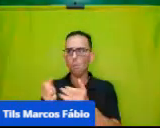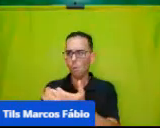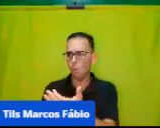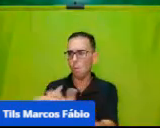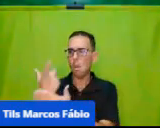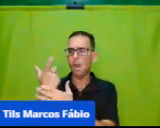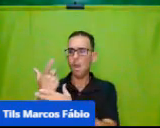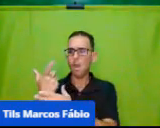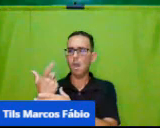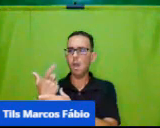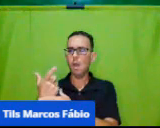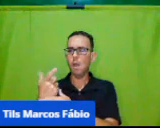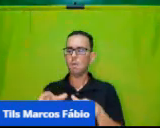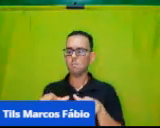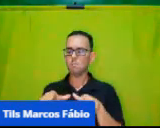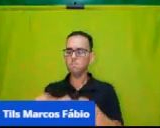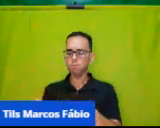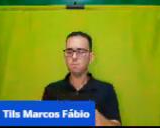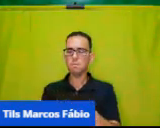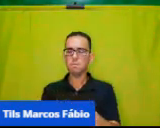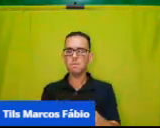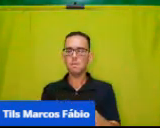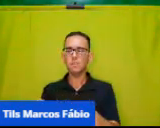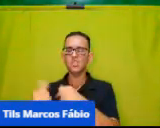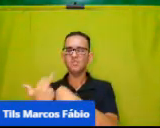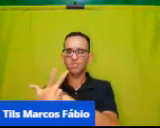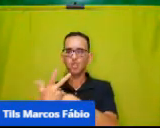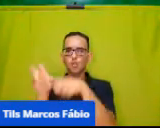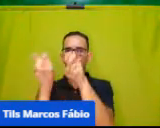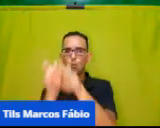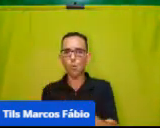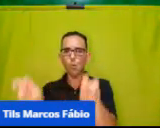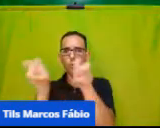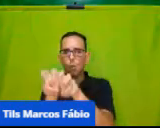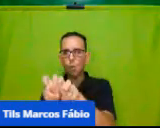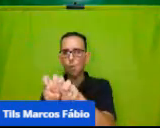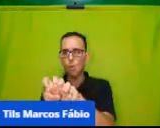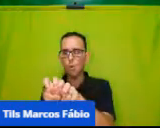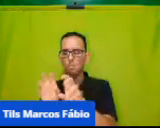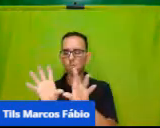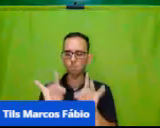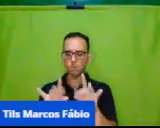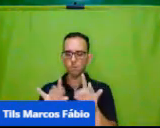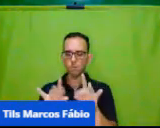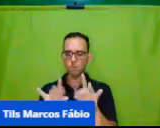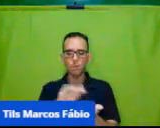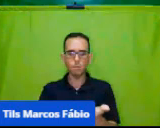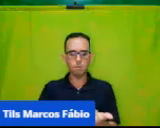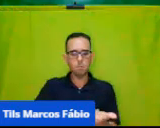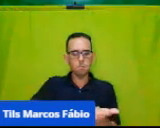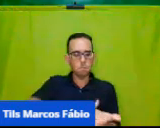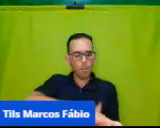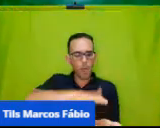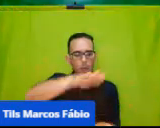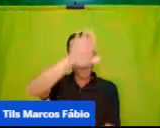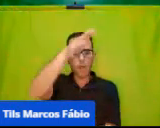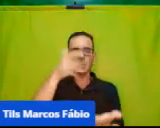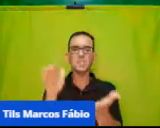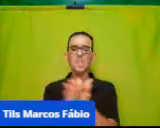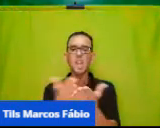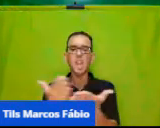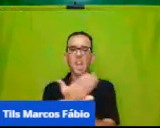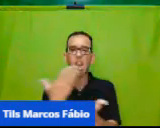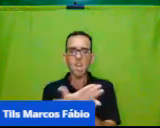vídeo, né? De um tamanho acho razoável, e daí eu coloco pilhas de livros do lado, né? Coloco a placa em cima e